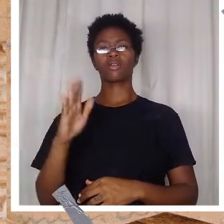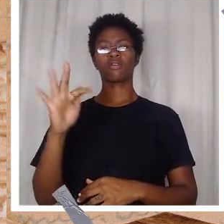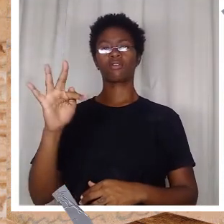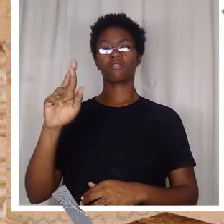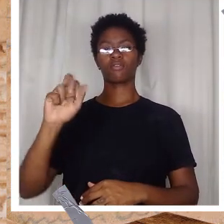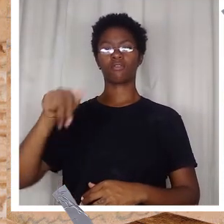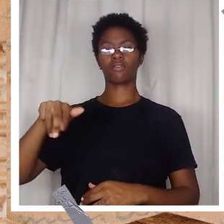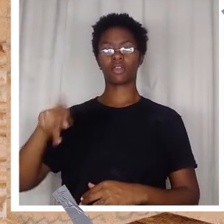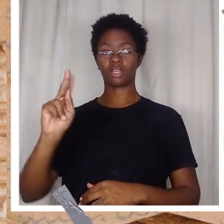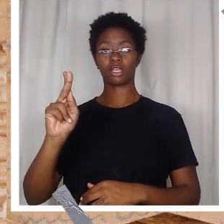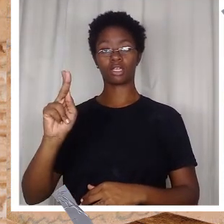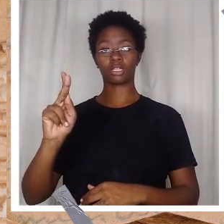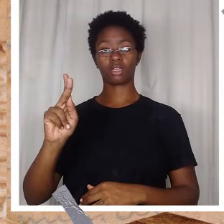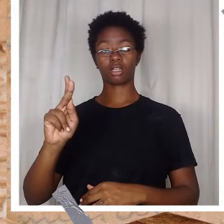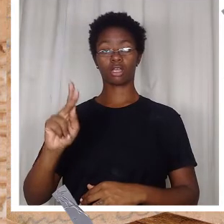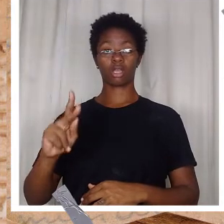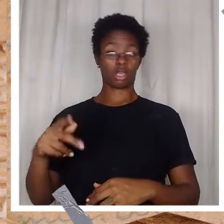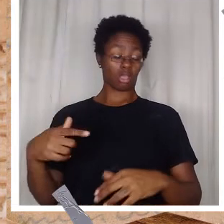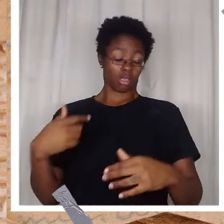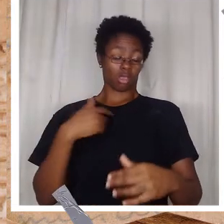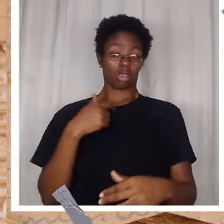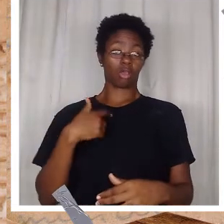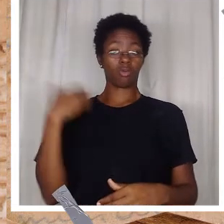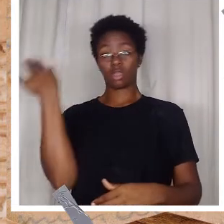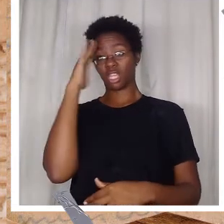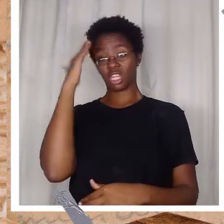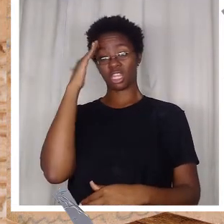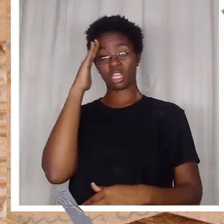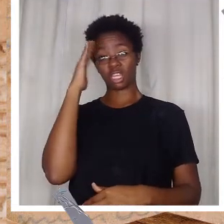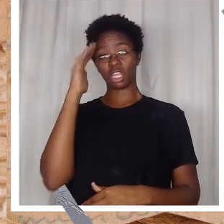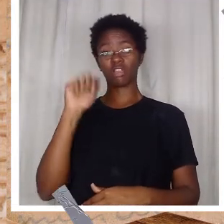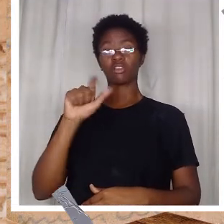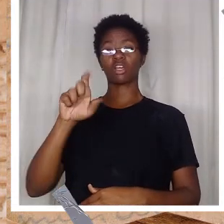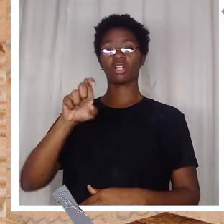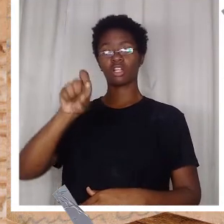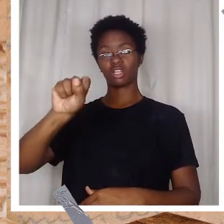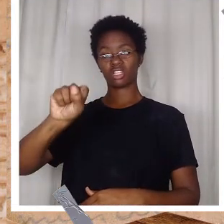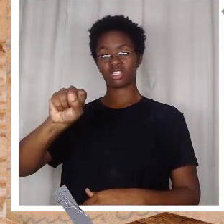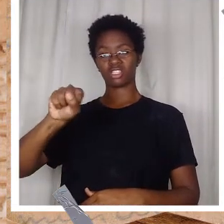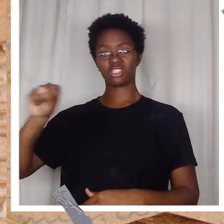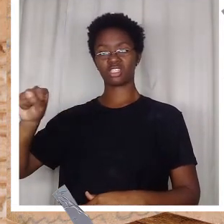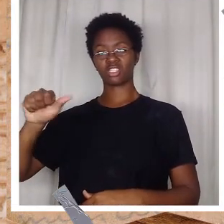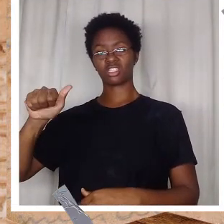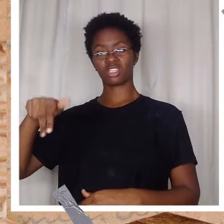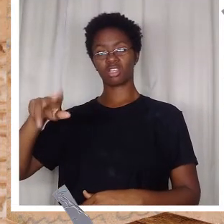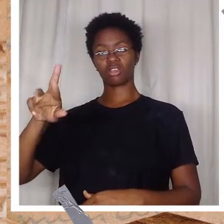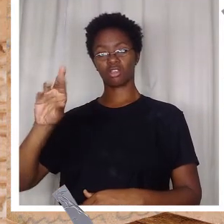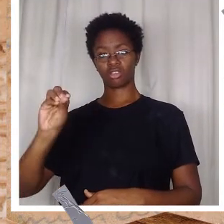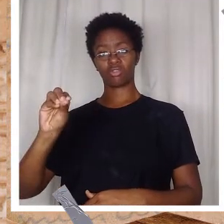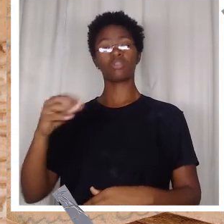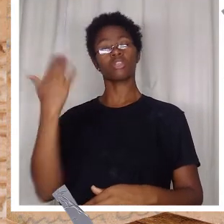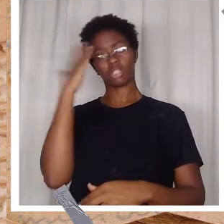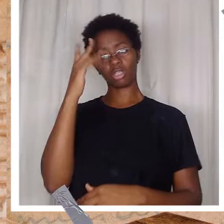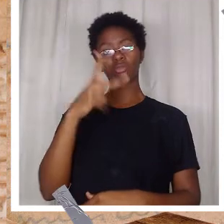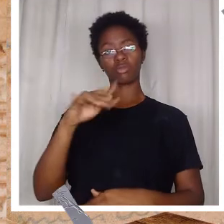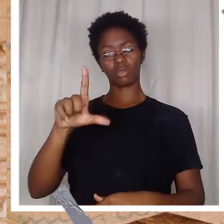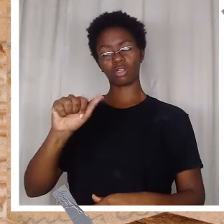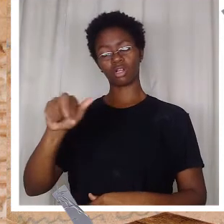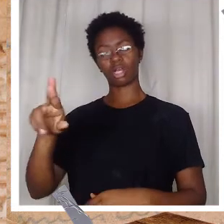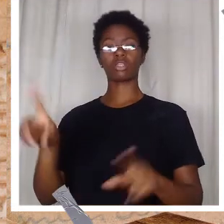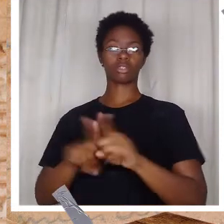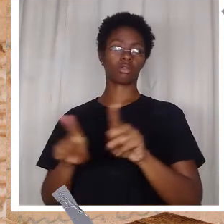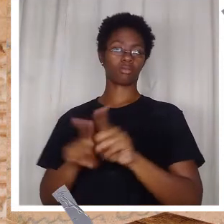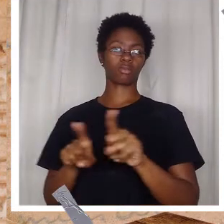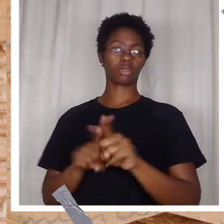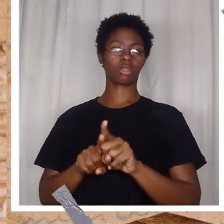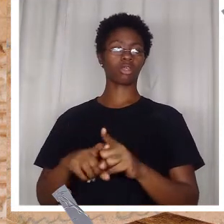as plateias. Eu entendo também o Alessandro com o Isaac, como entendo o Pilar também. Claro, nós transitamos com arte em